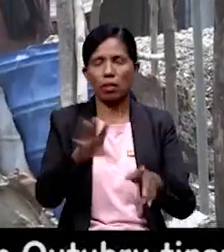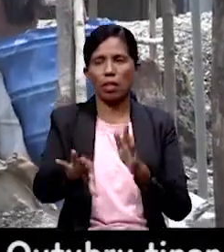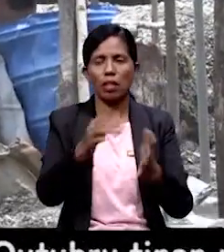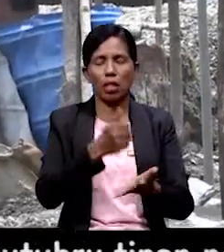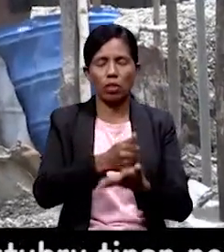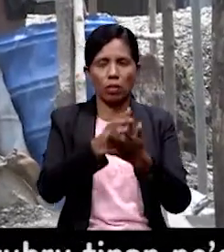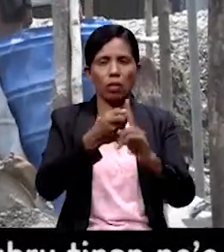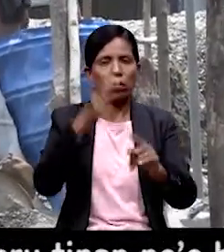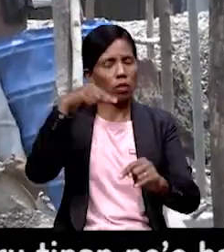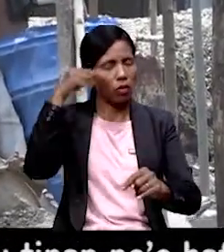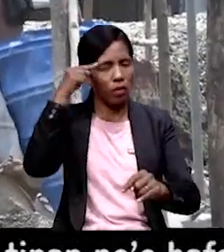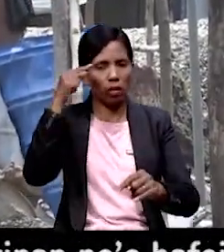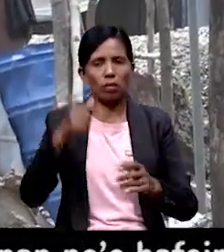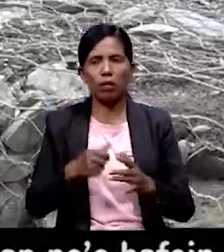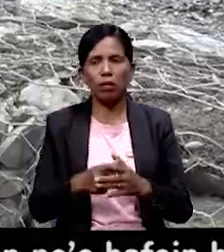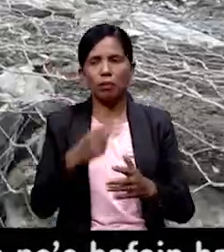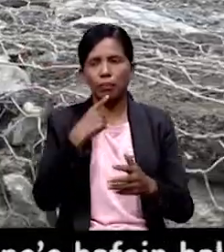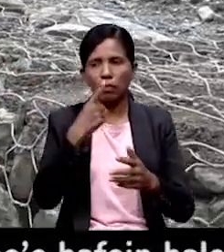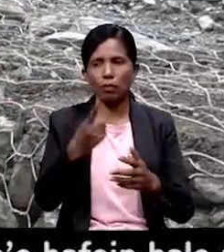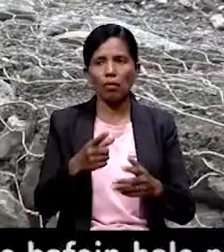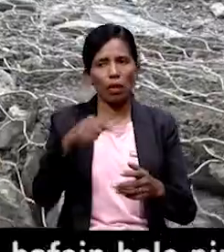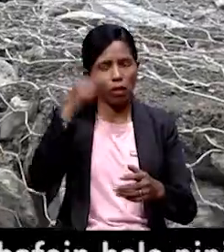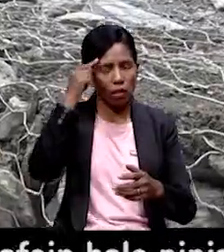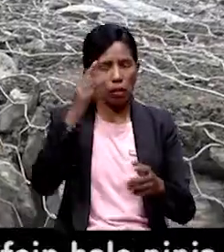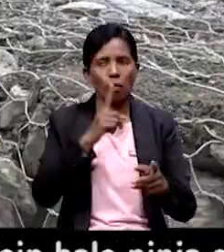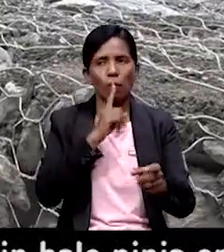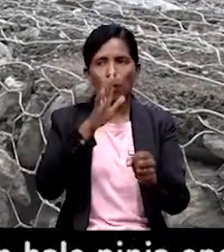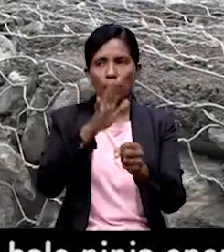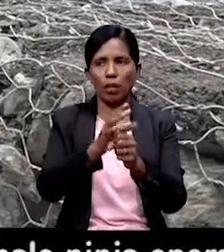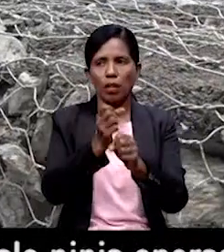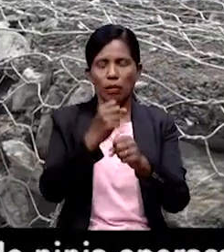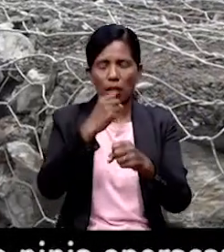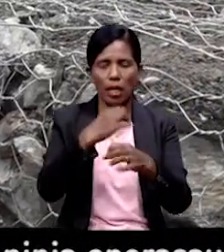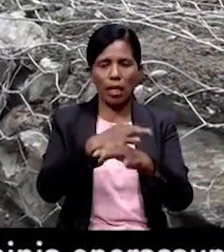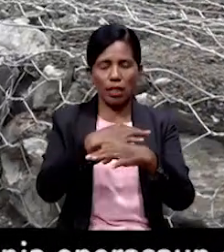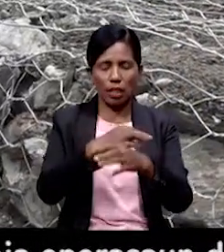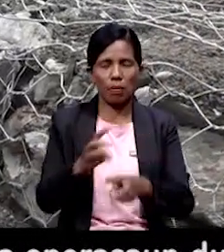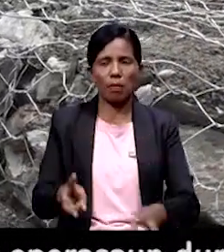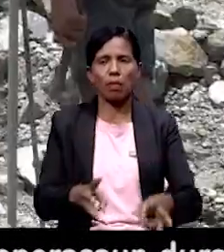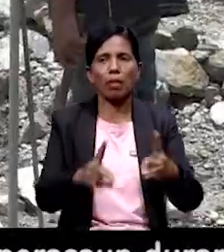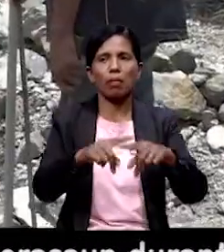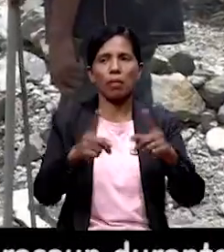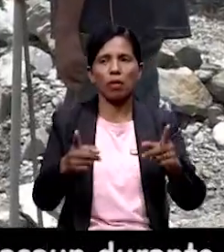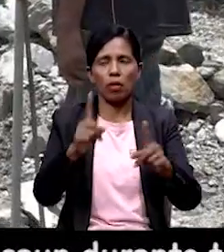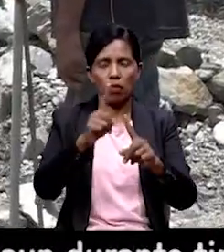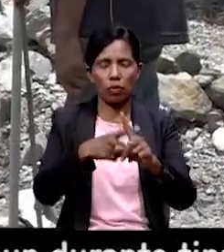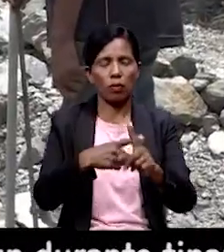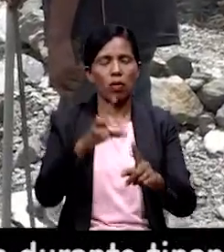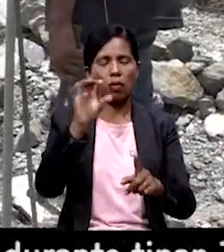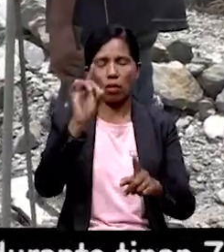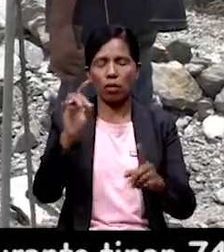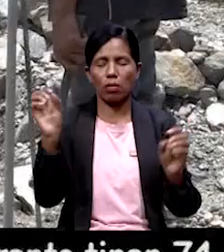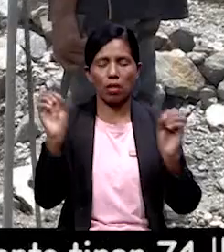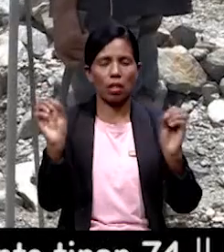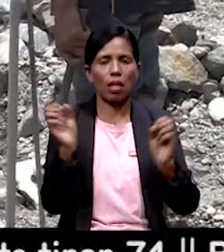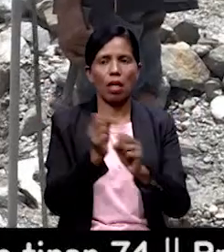Governo. Carlito da Costa Tutan, durante o governo, promete a tuhalo normalização da mota, mas vê tona fulan walu la realiza. Sim, a